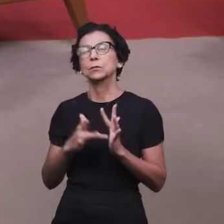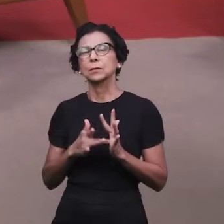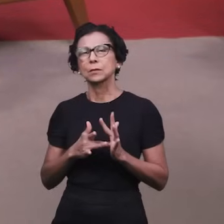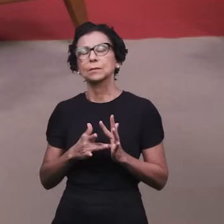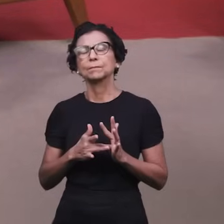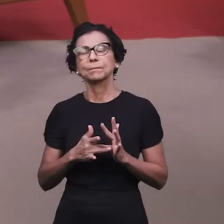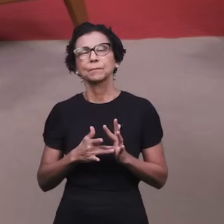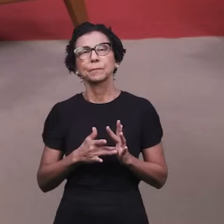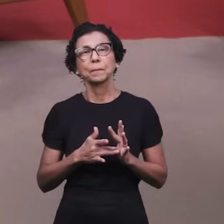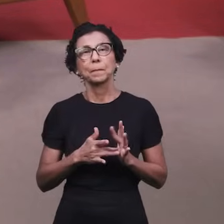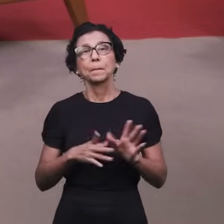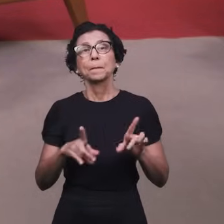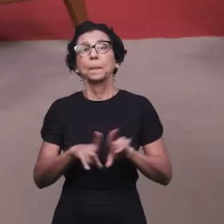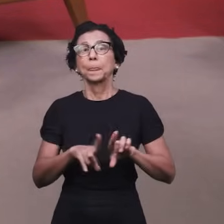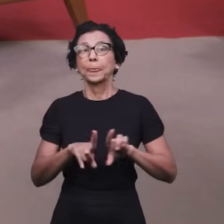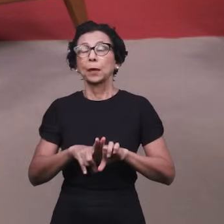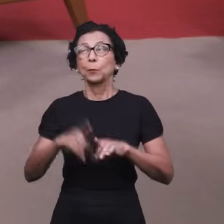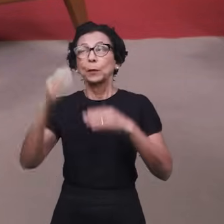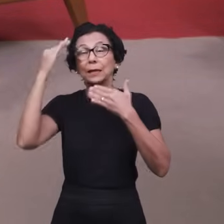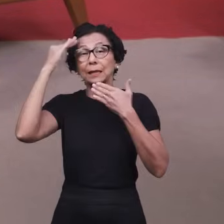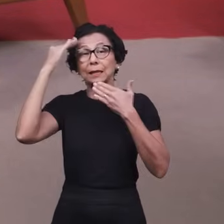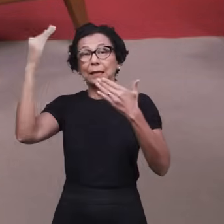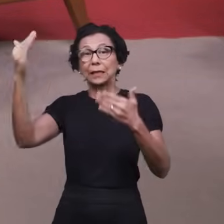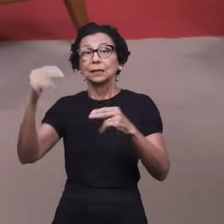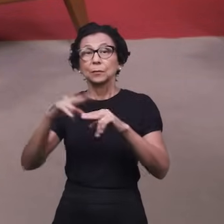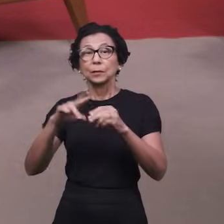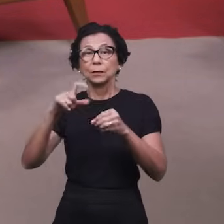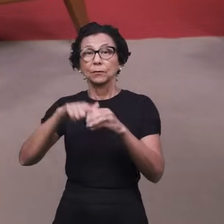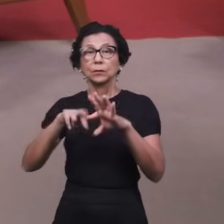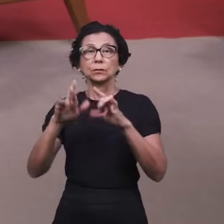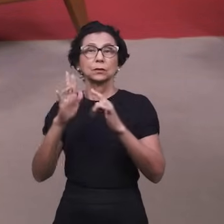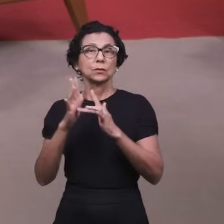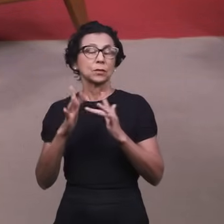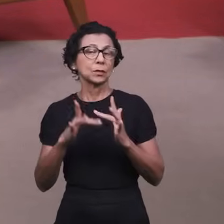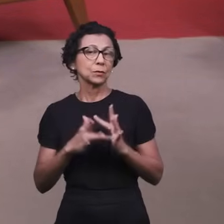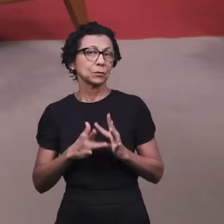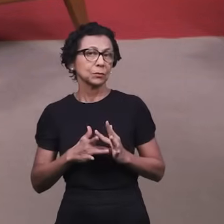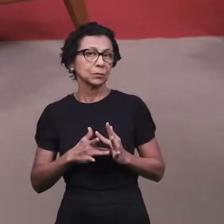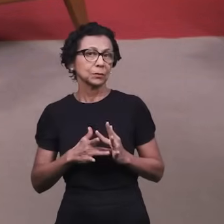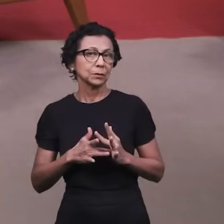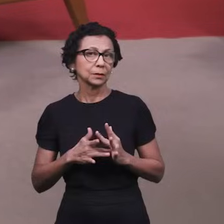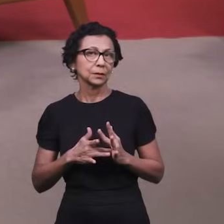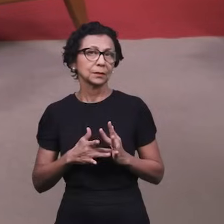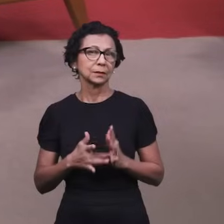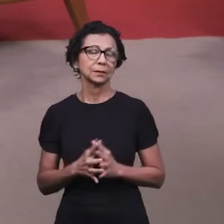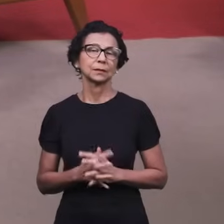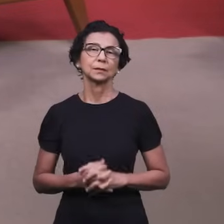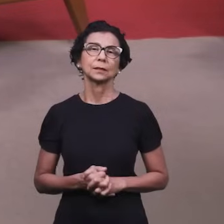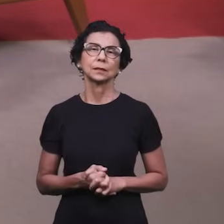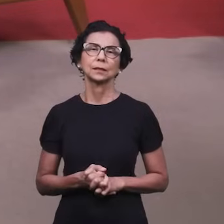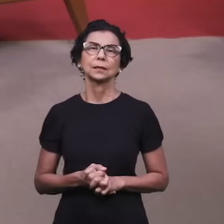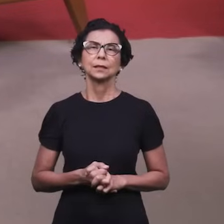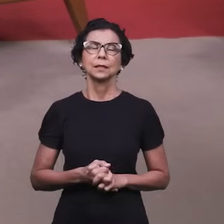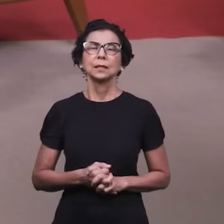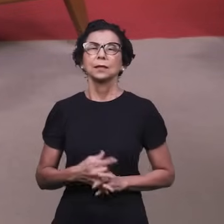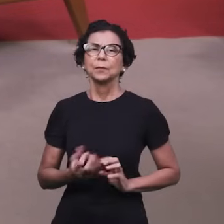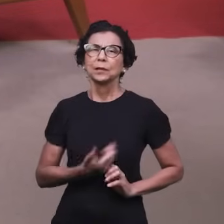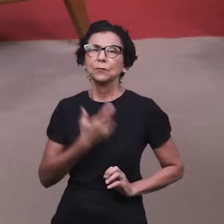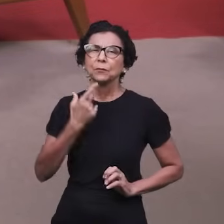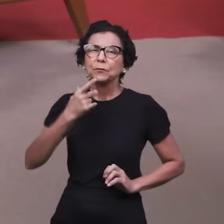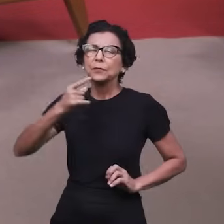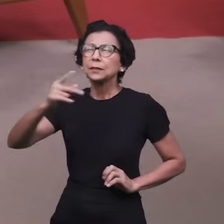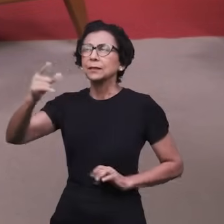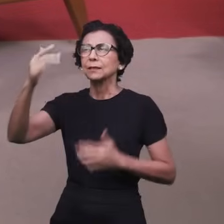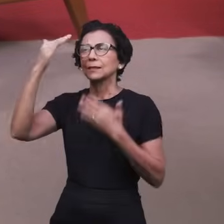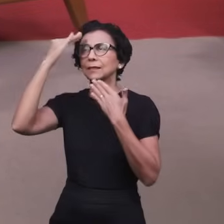também pela volta do Senhor. Exatamente. Né? Pelos sinais, ou seja, a igreja... A glorificação pela vida eterna.